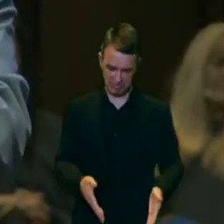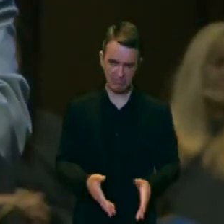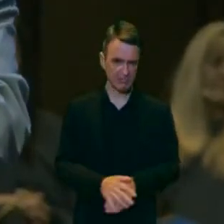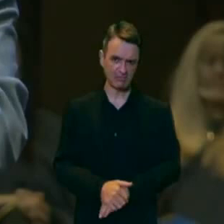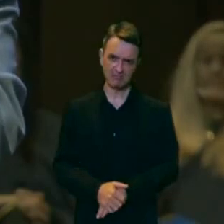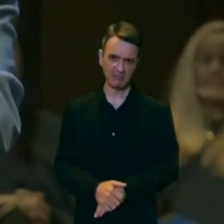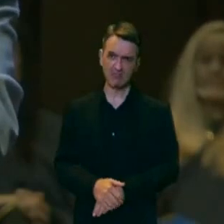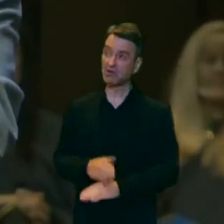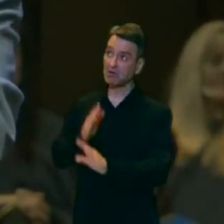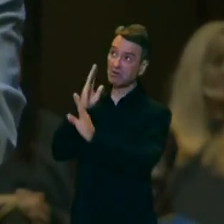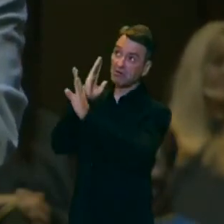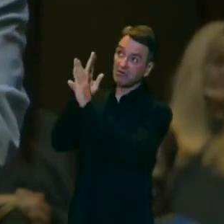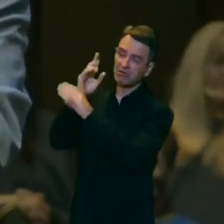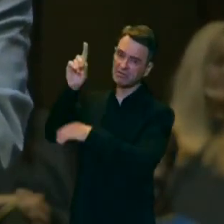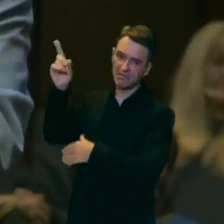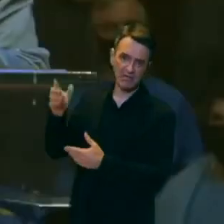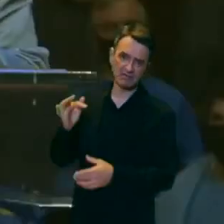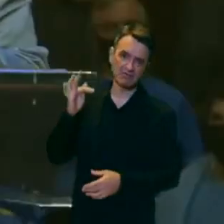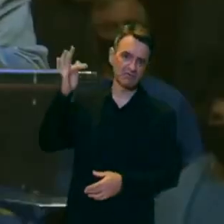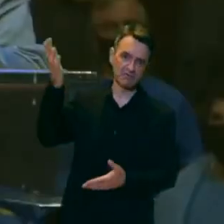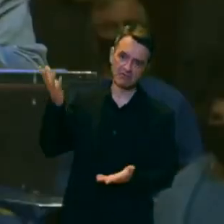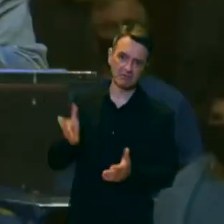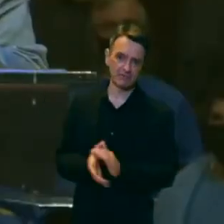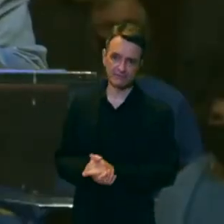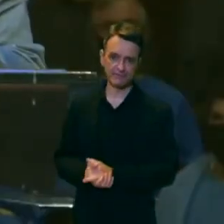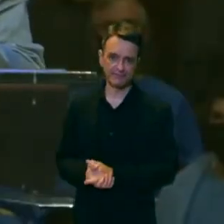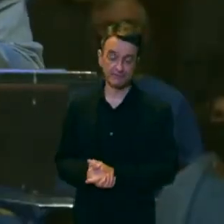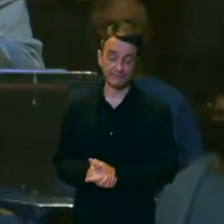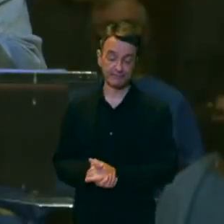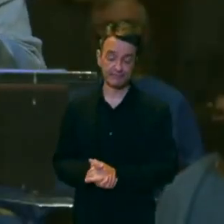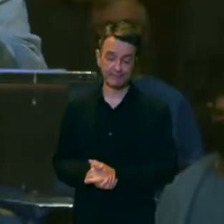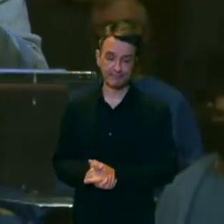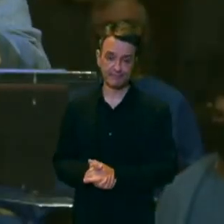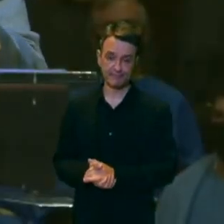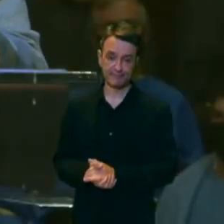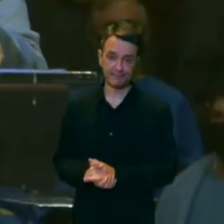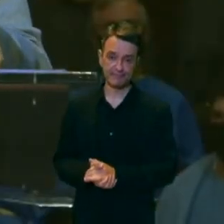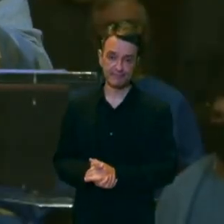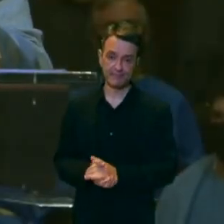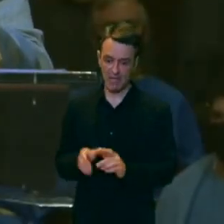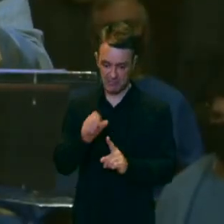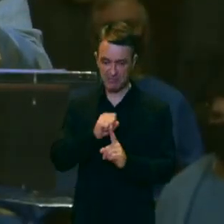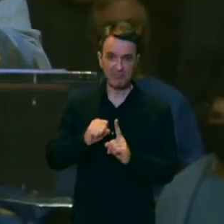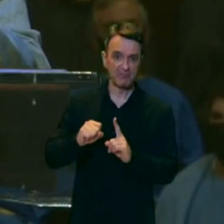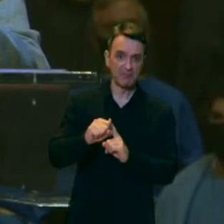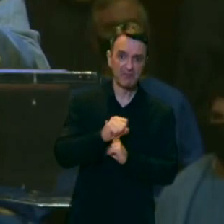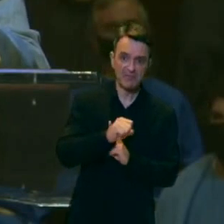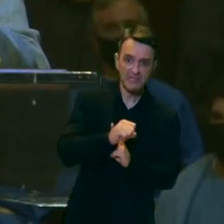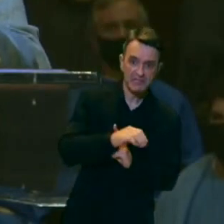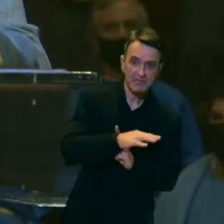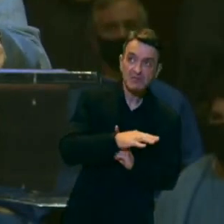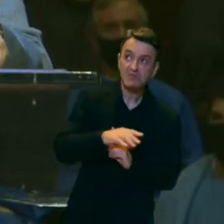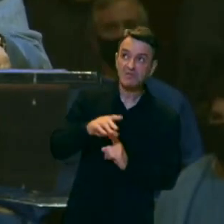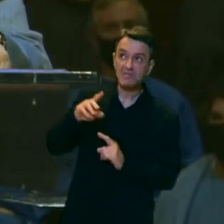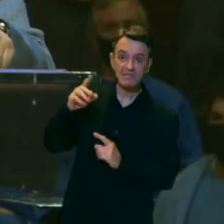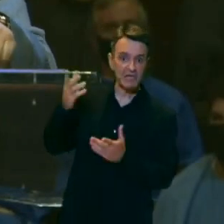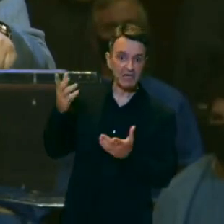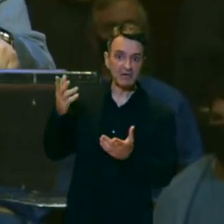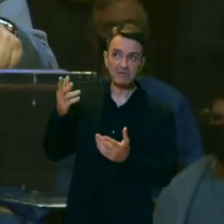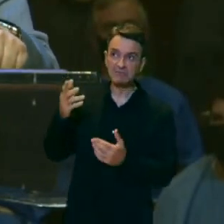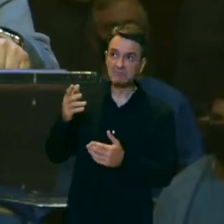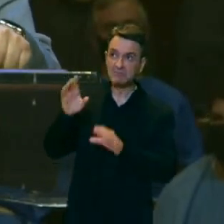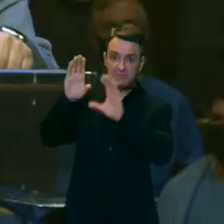nos encontrar com o Deus Todo-Poderoso. E não existe posição social lá, o que existe é